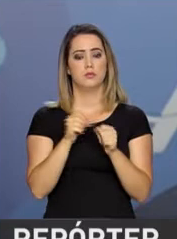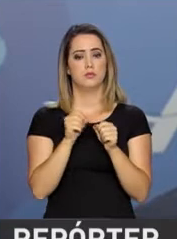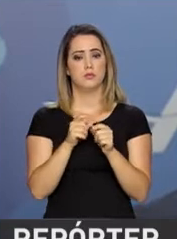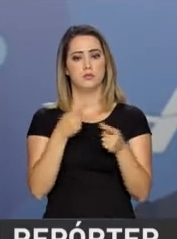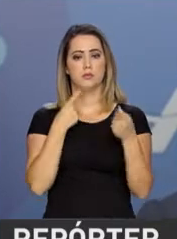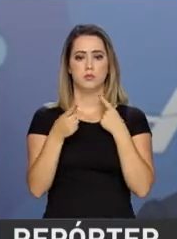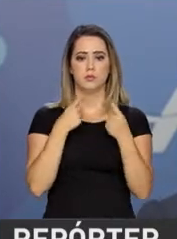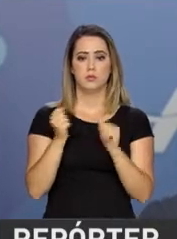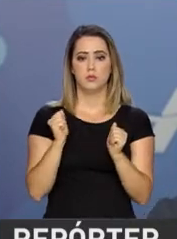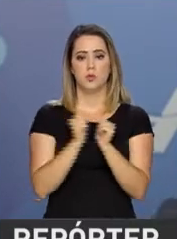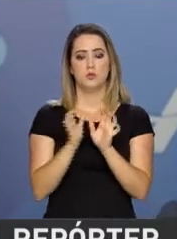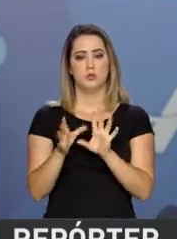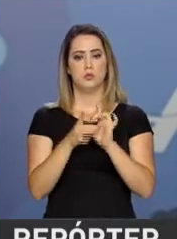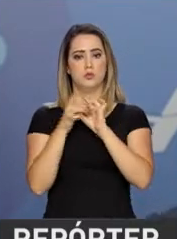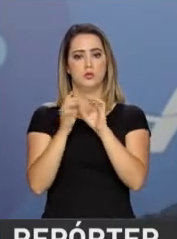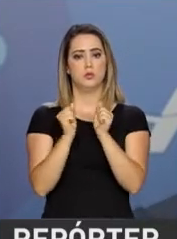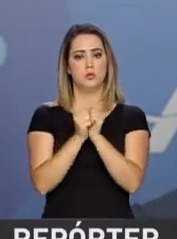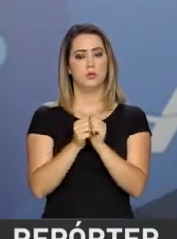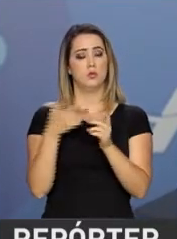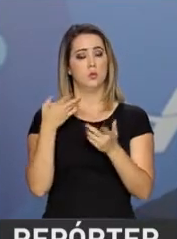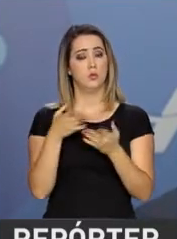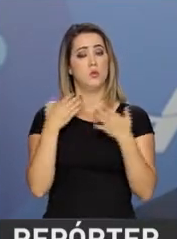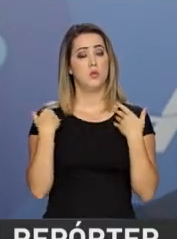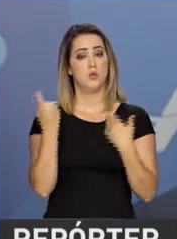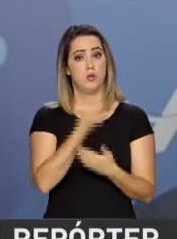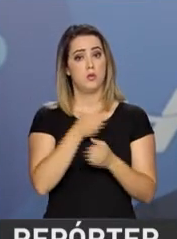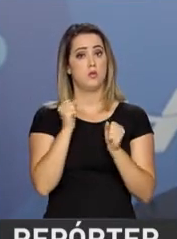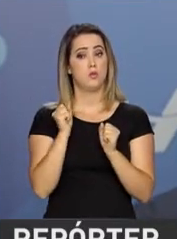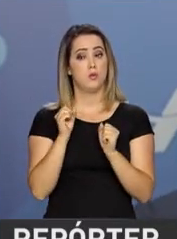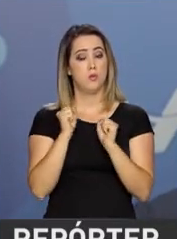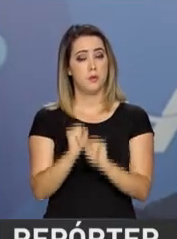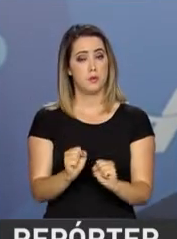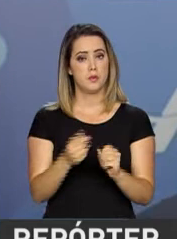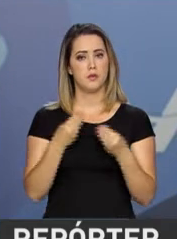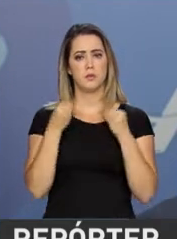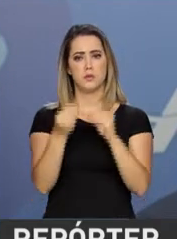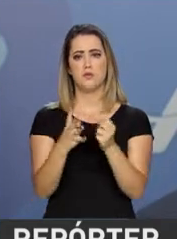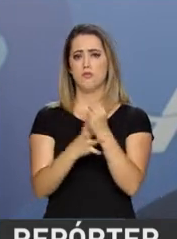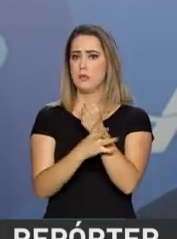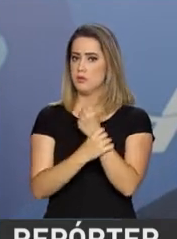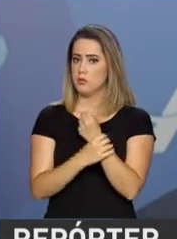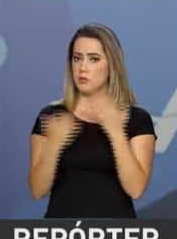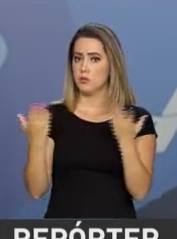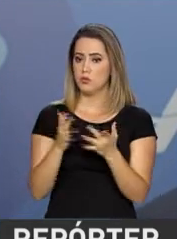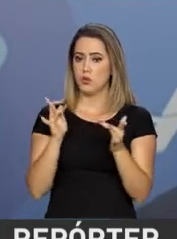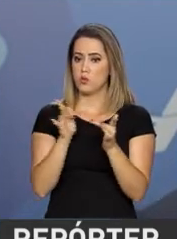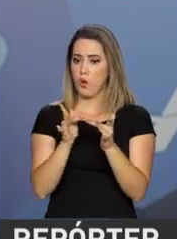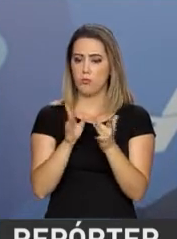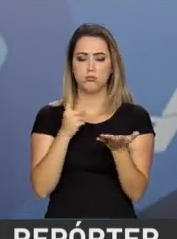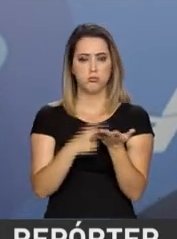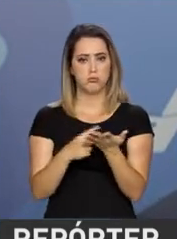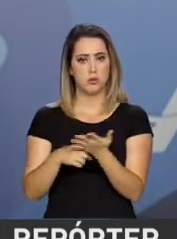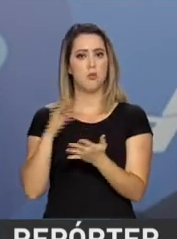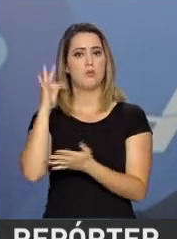com diálogo, com pactuação na comissão tripartite, de modo que nós possamos ter a garantia de que o que nós estamos acordando, de fato,